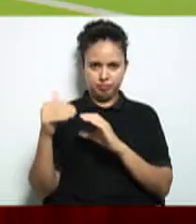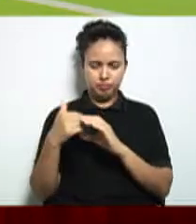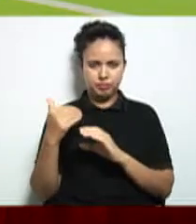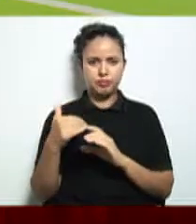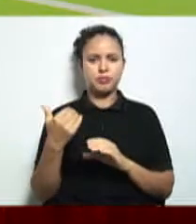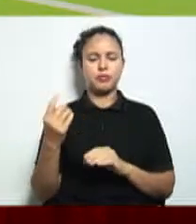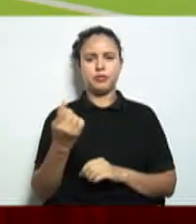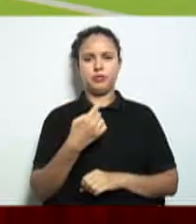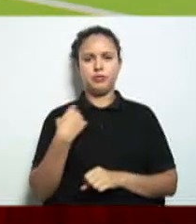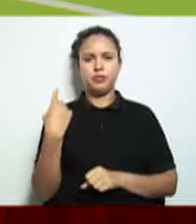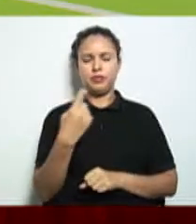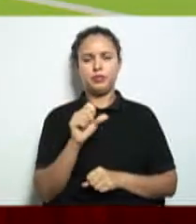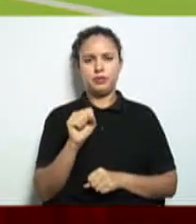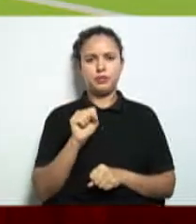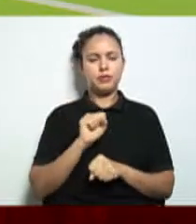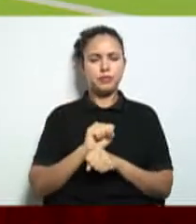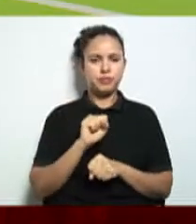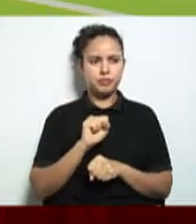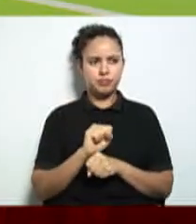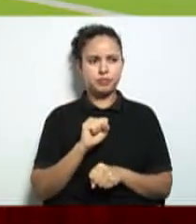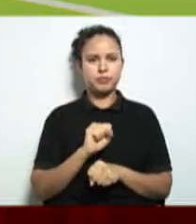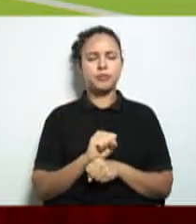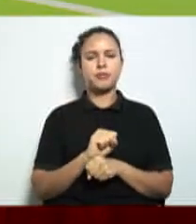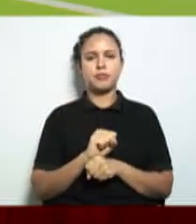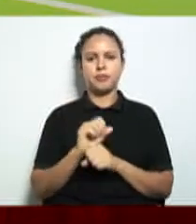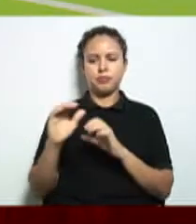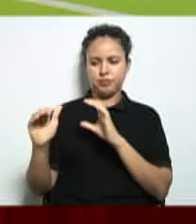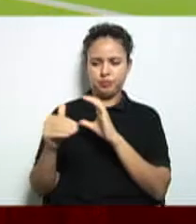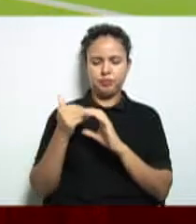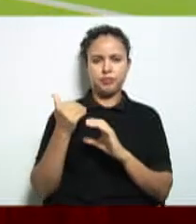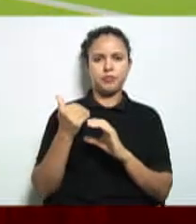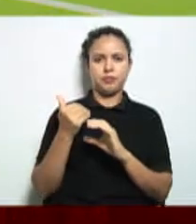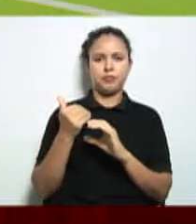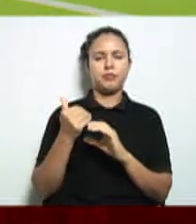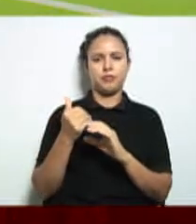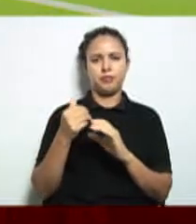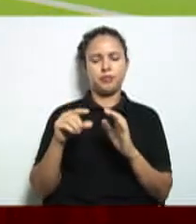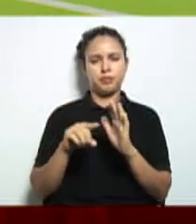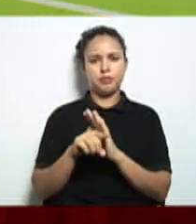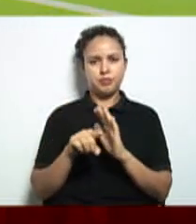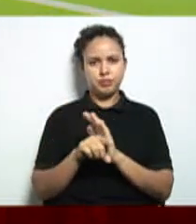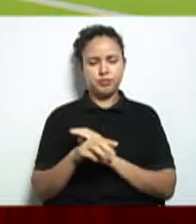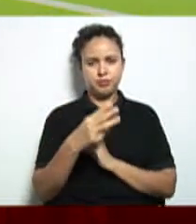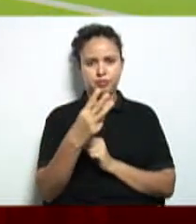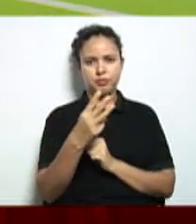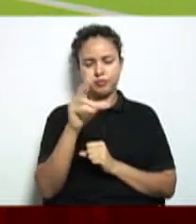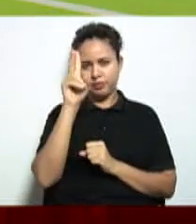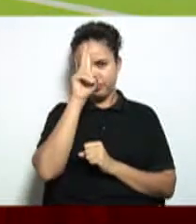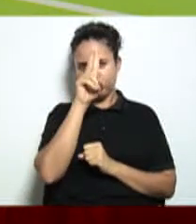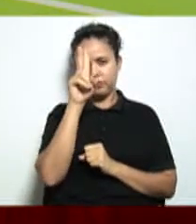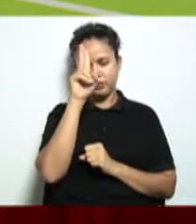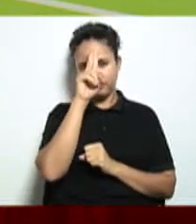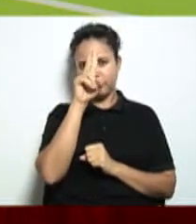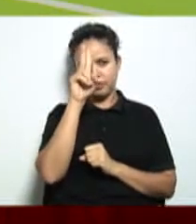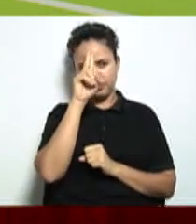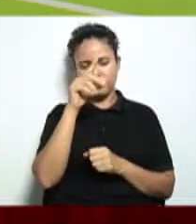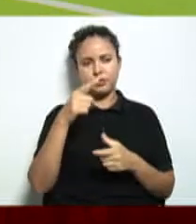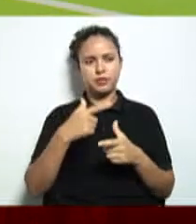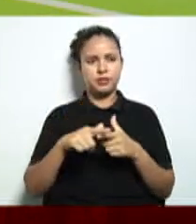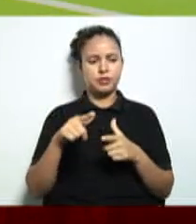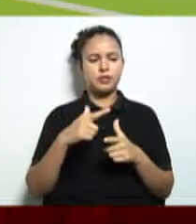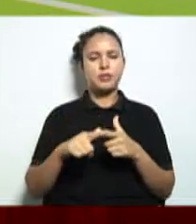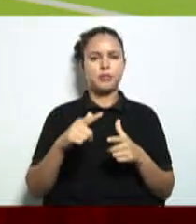nós estamos acompanhando, aguardando aí a postagem de vocês da questão 3. Lembra que o problema